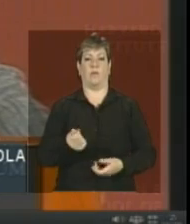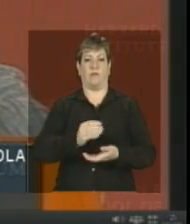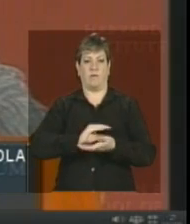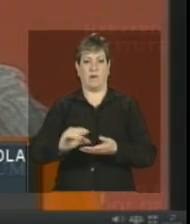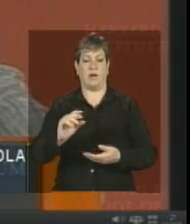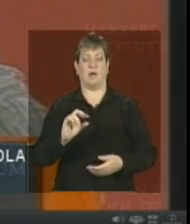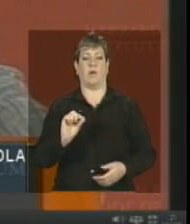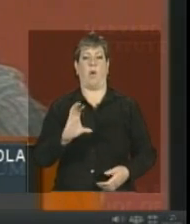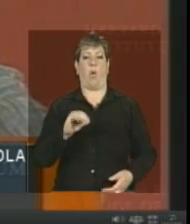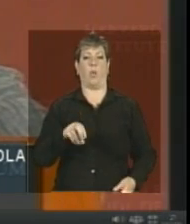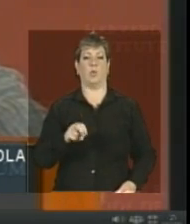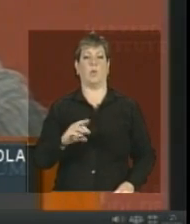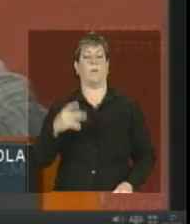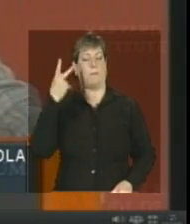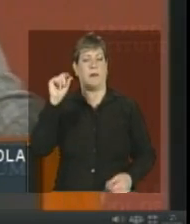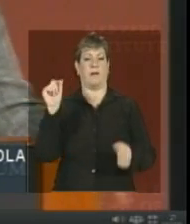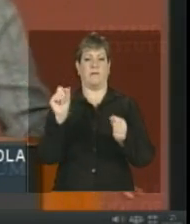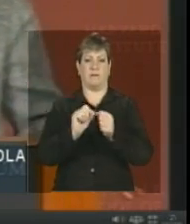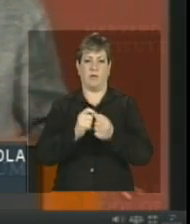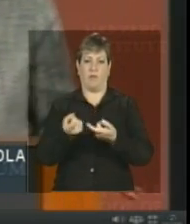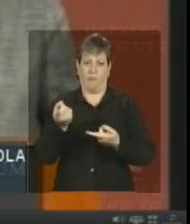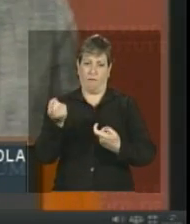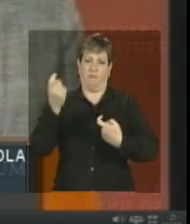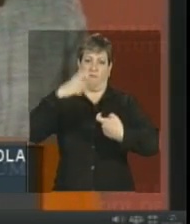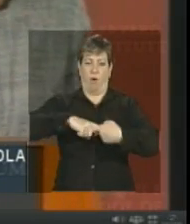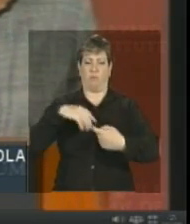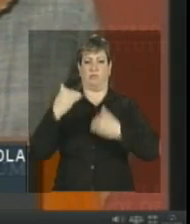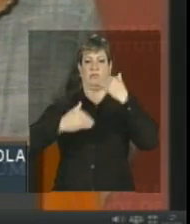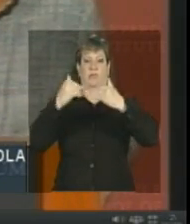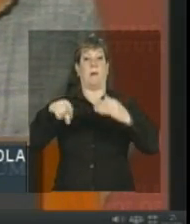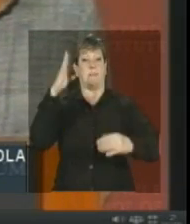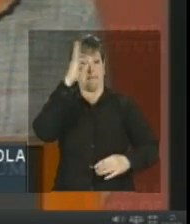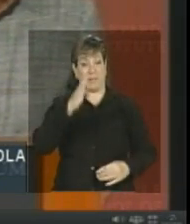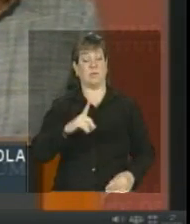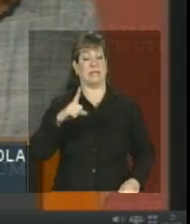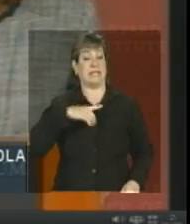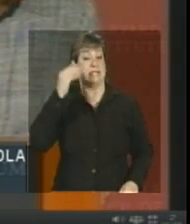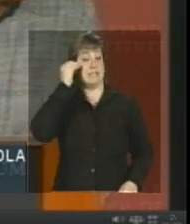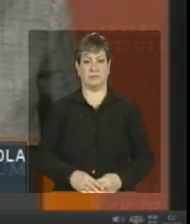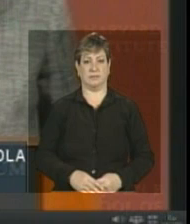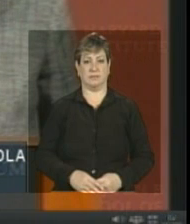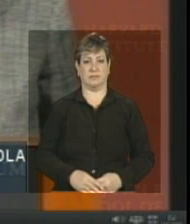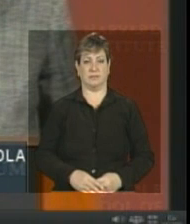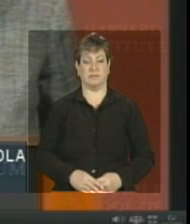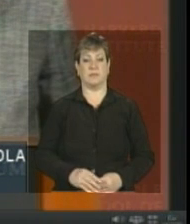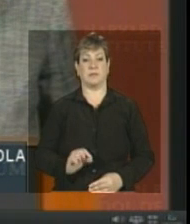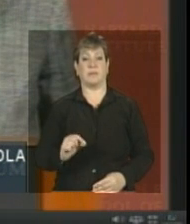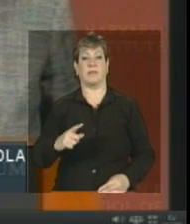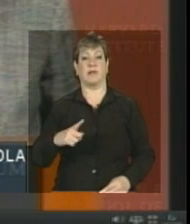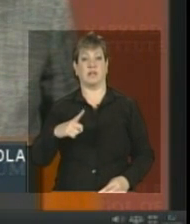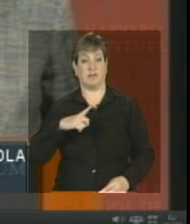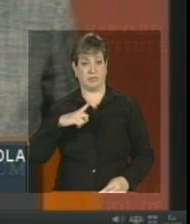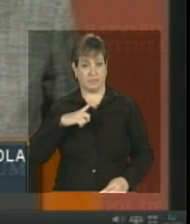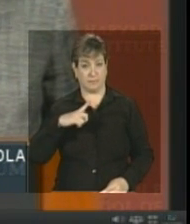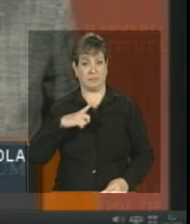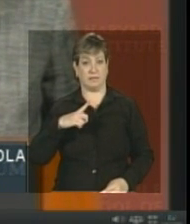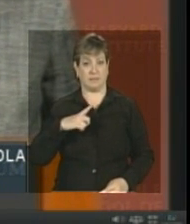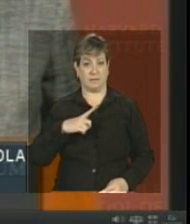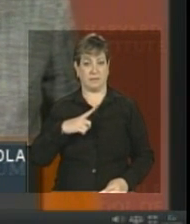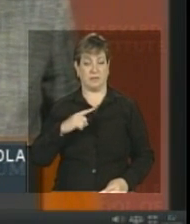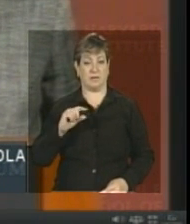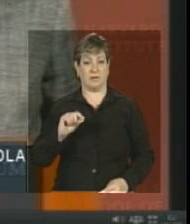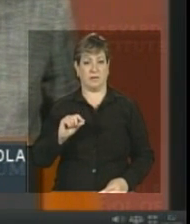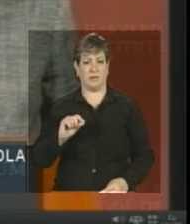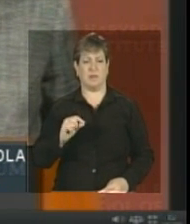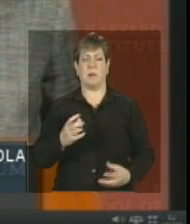para a retomada do crescimento. O Brasil tem uma experiência nessa área de 20 anos. Tivemos